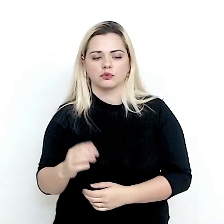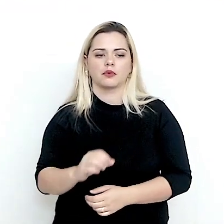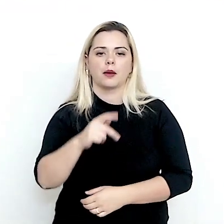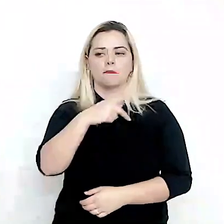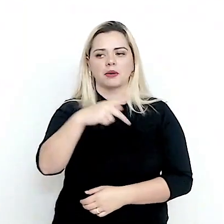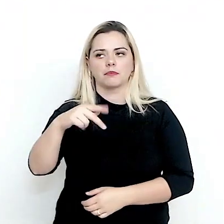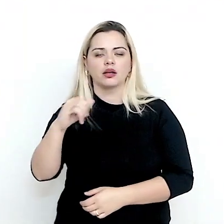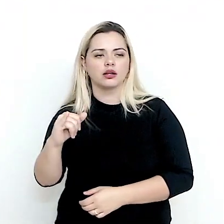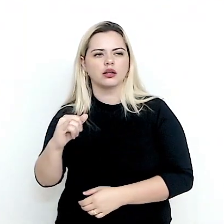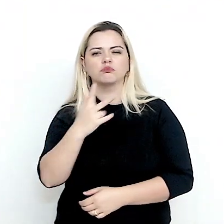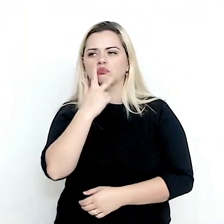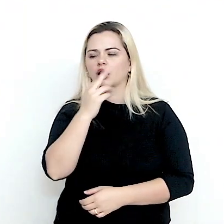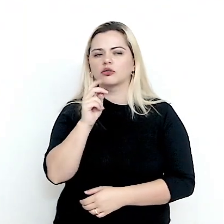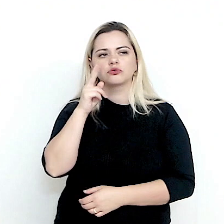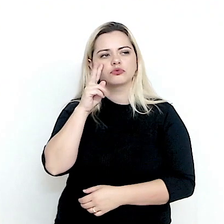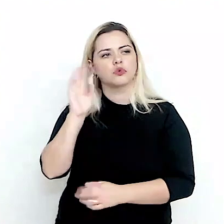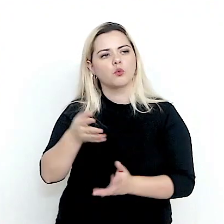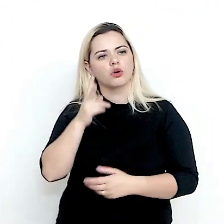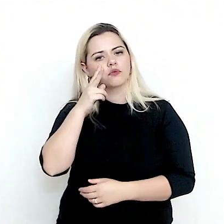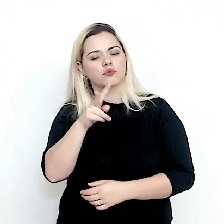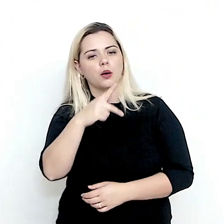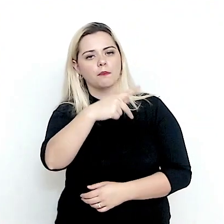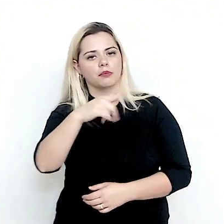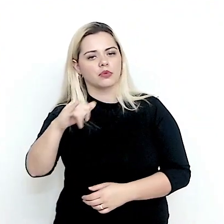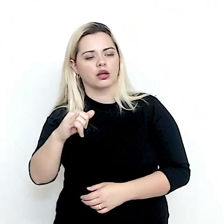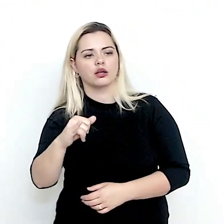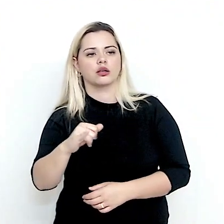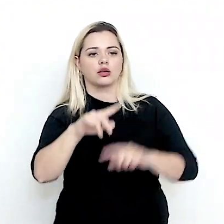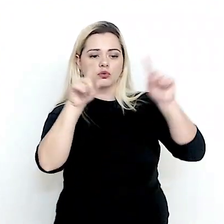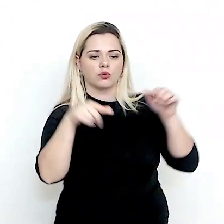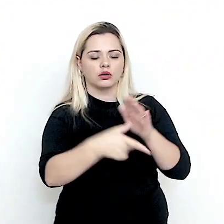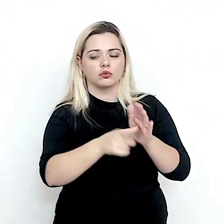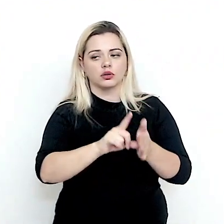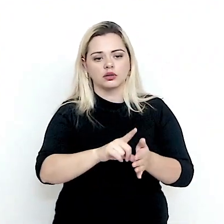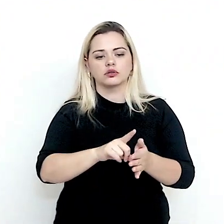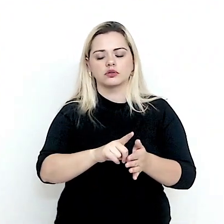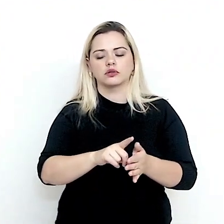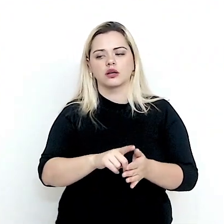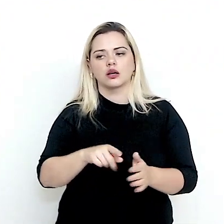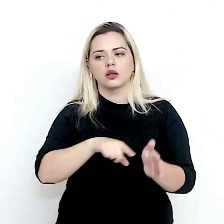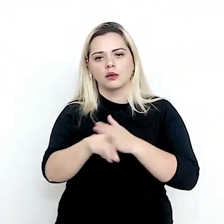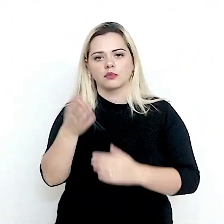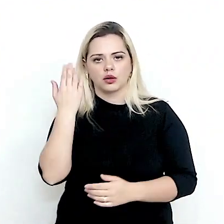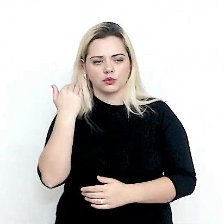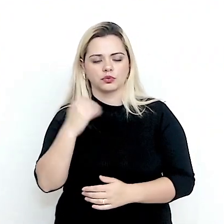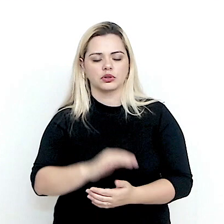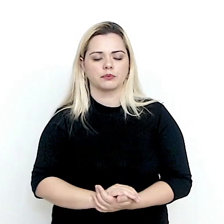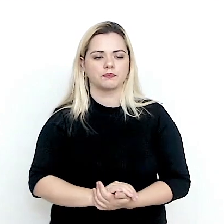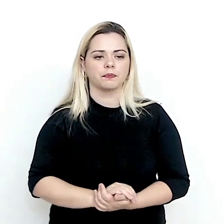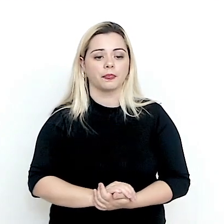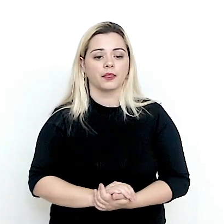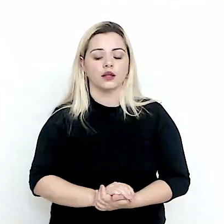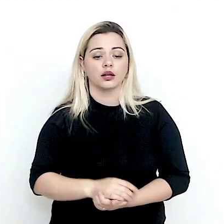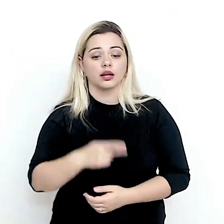PPI, né, eu acho que já vimos, né, o PPI no quadro da pergunta anterior, né, que se referiu especificamente